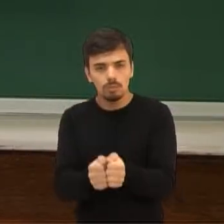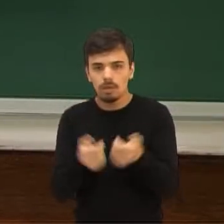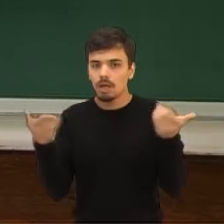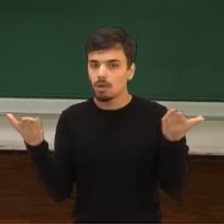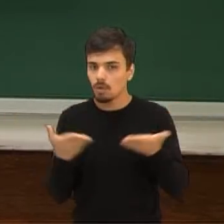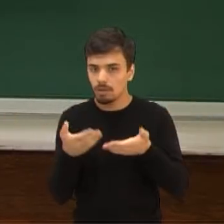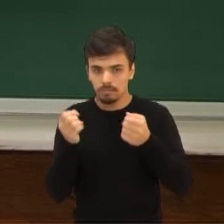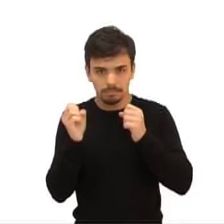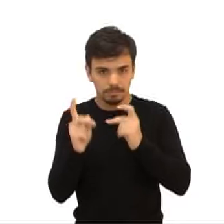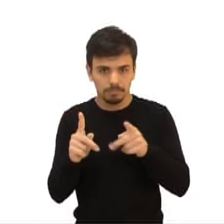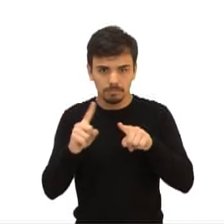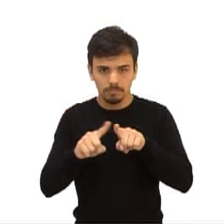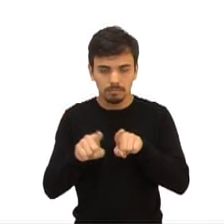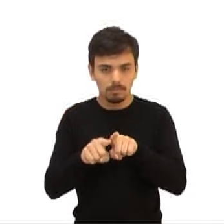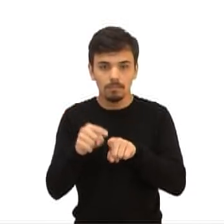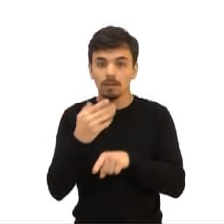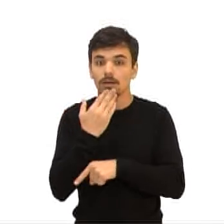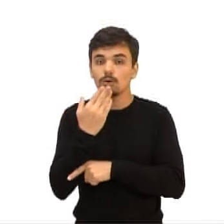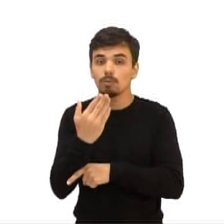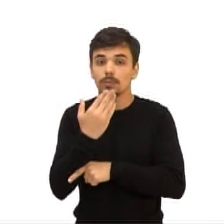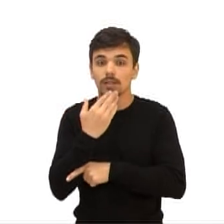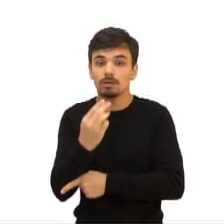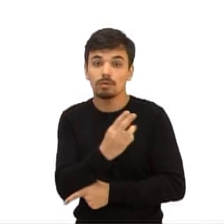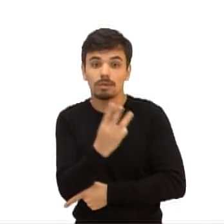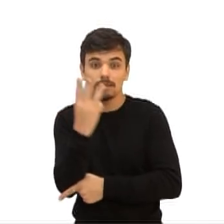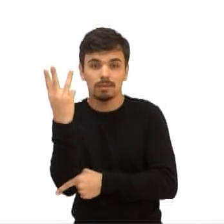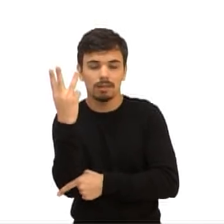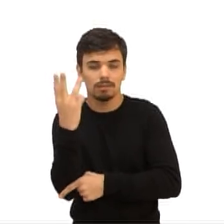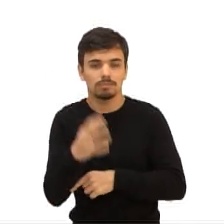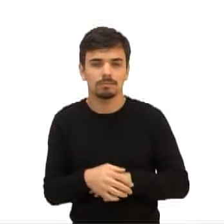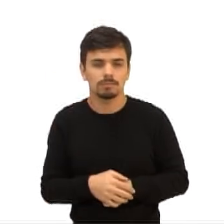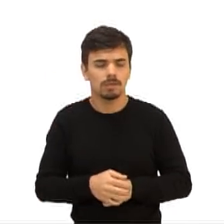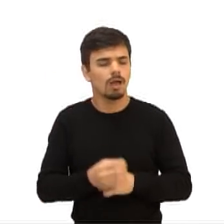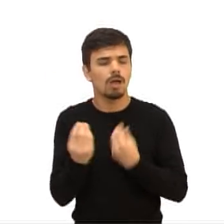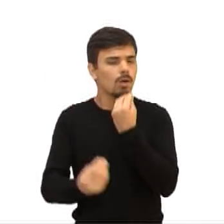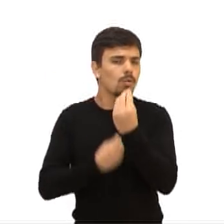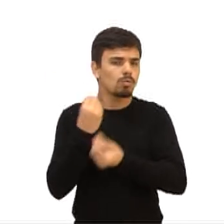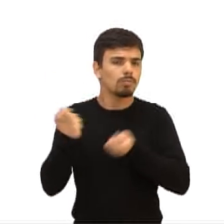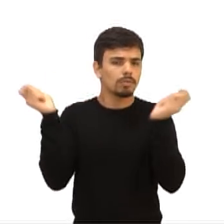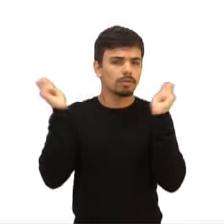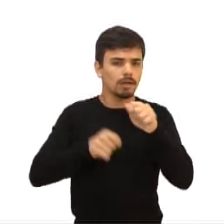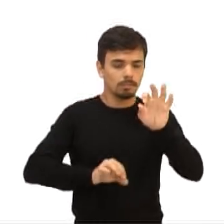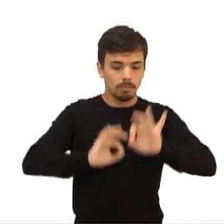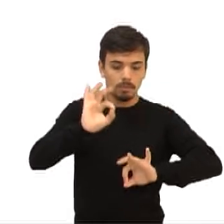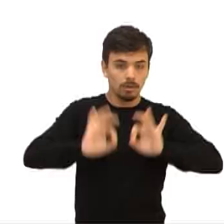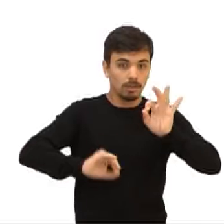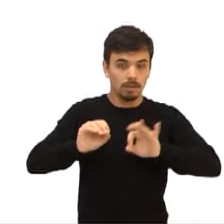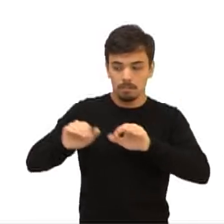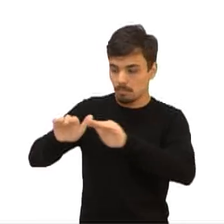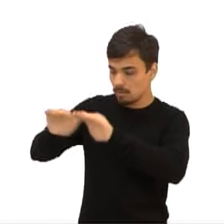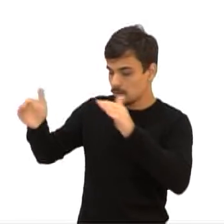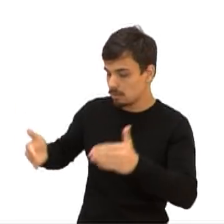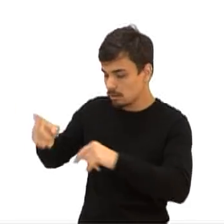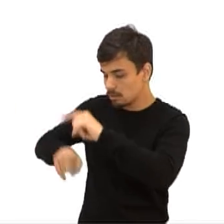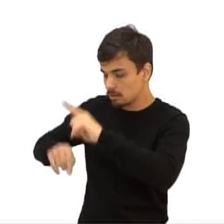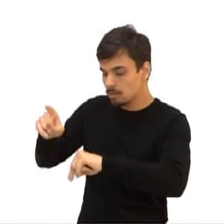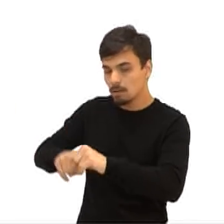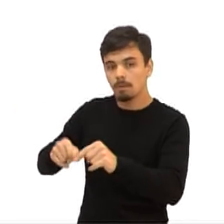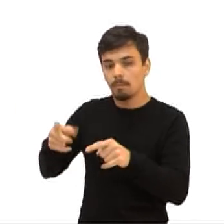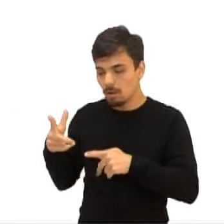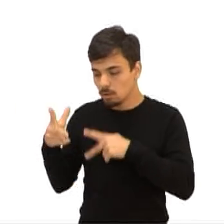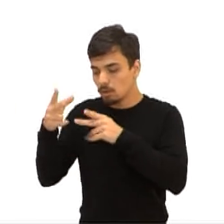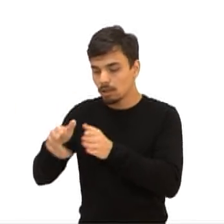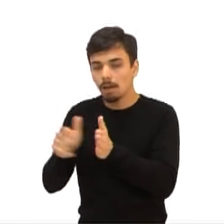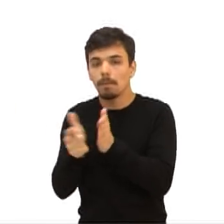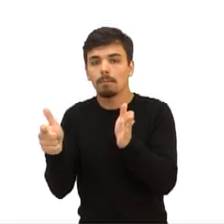comigo. Encomenda 3. Como podemos programar a nossa máquina para o corte de papelão,